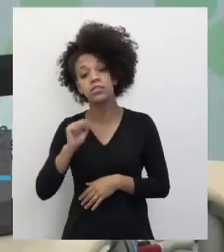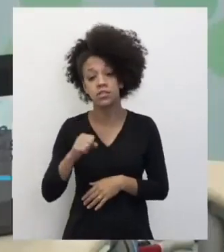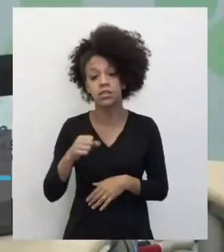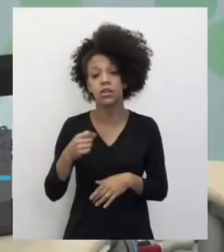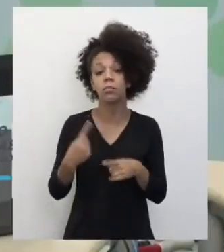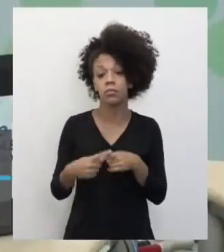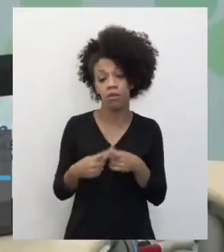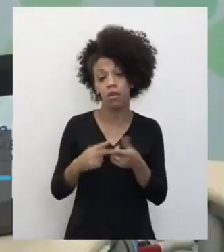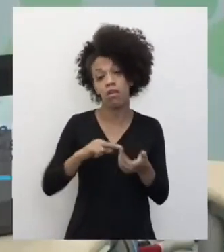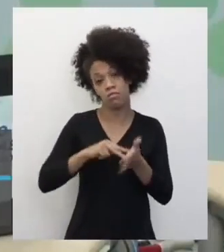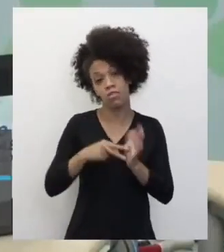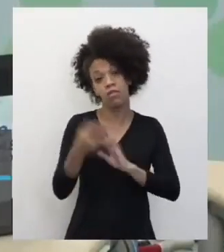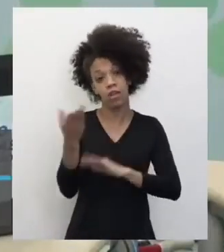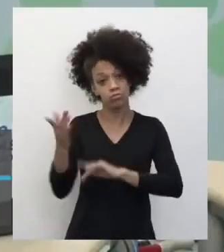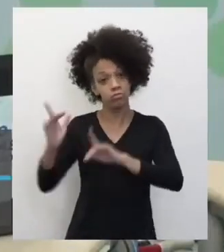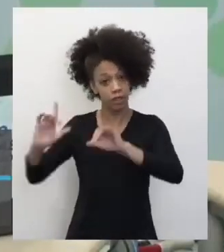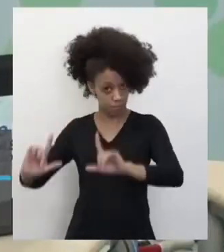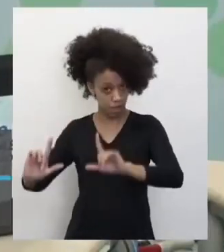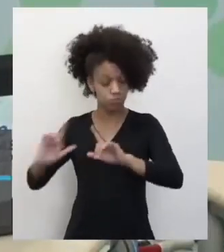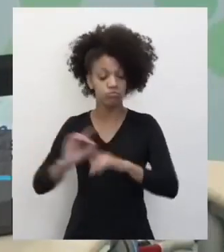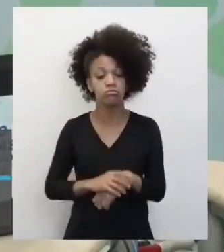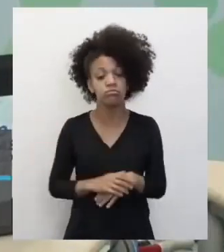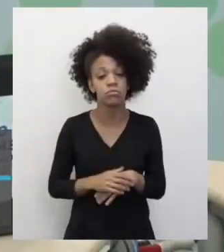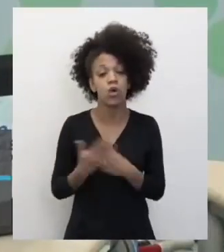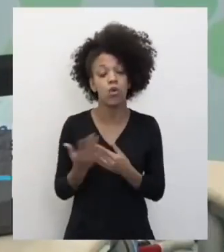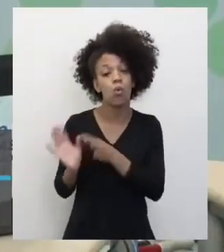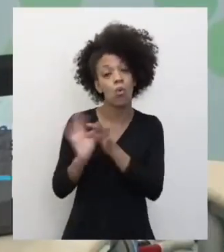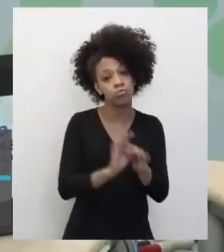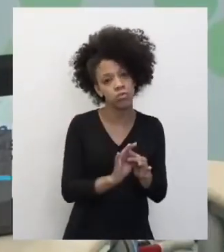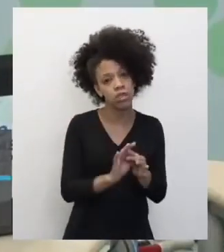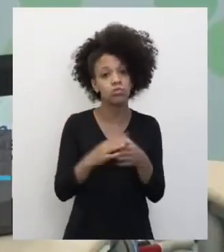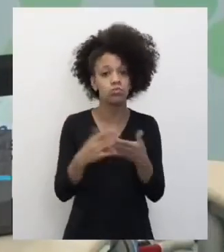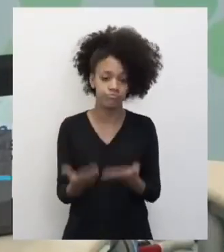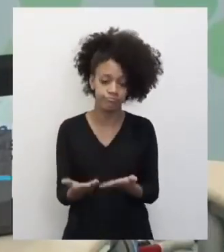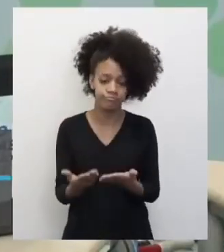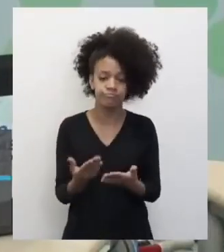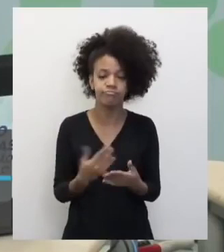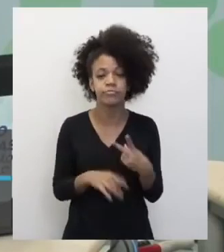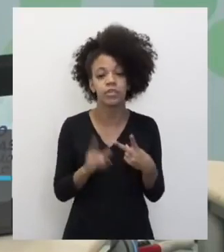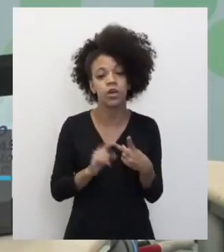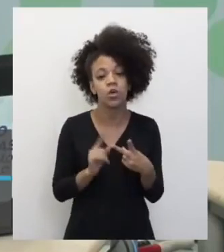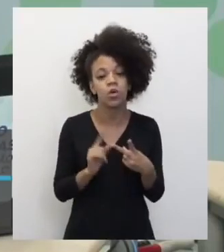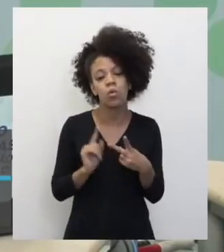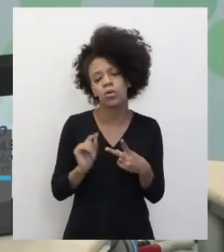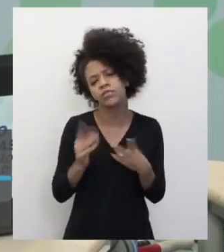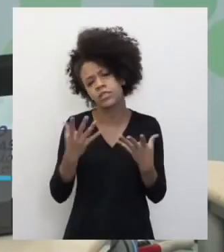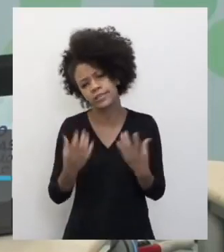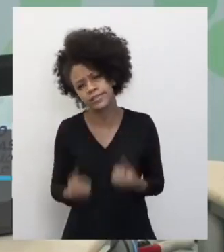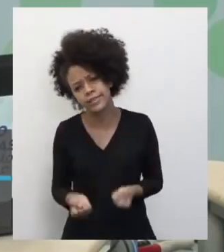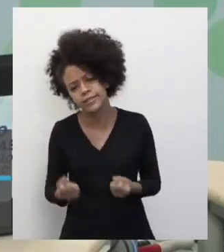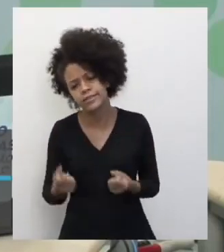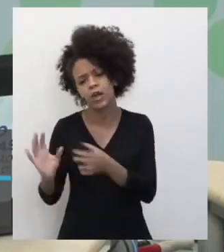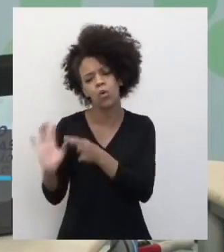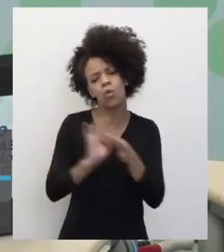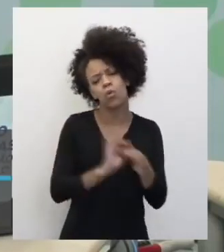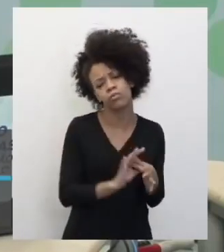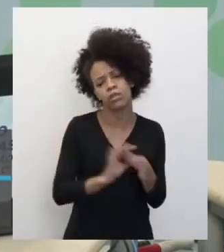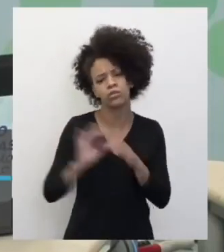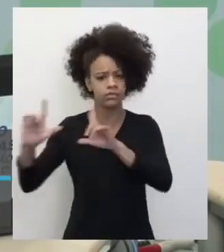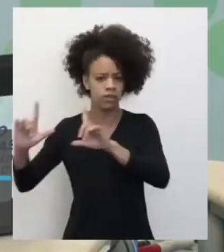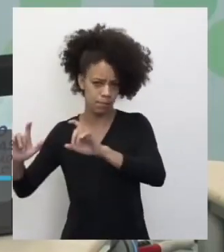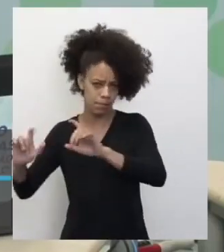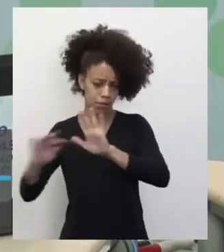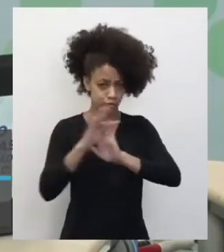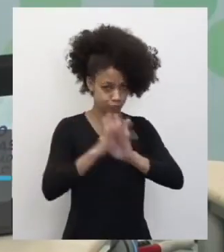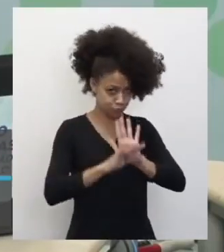ela serve. A relação dela com o texto, então, na segunda, né? O que você considera a relação dela com o texto?